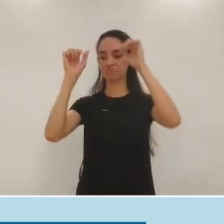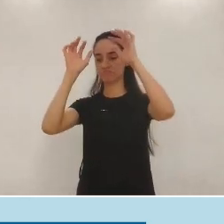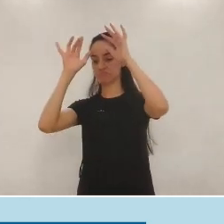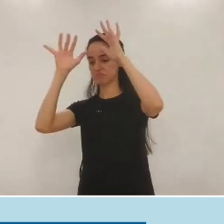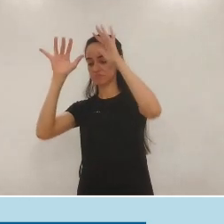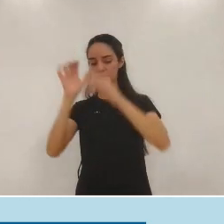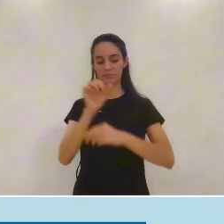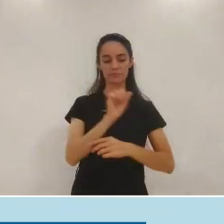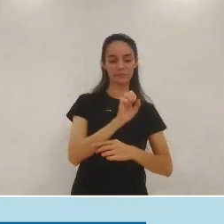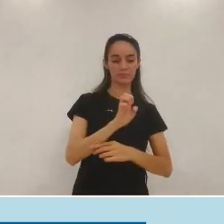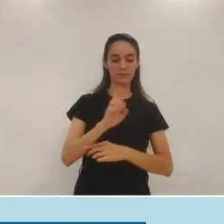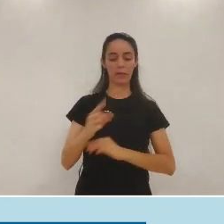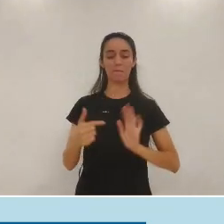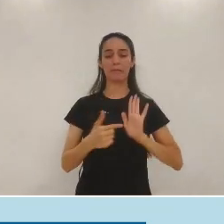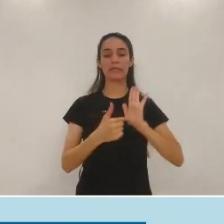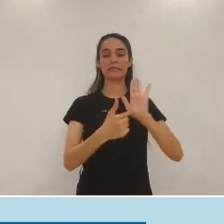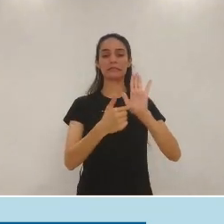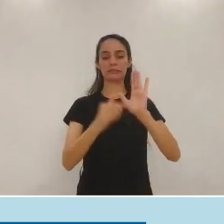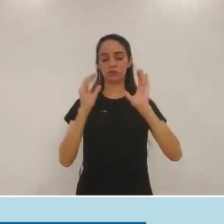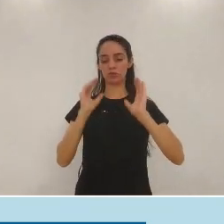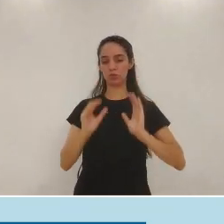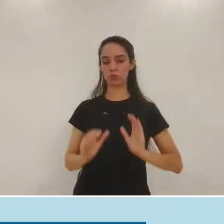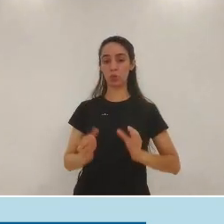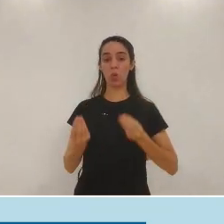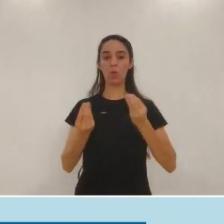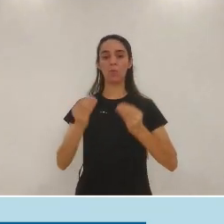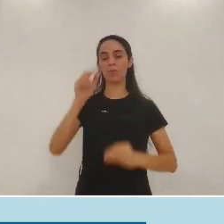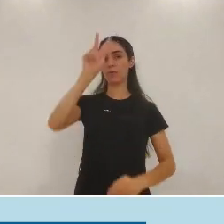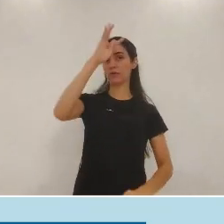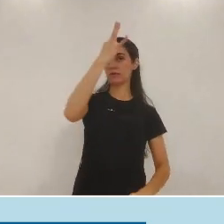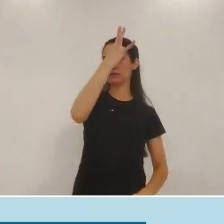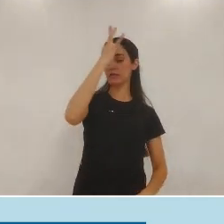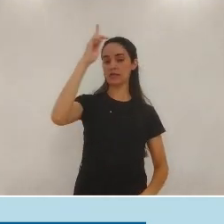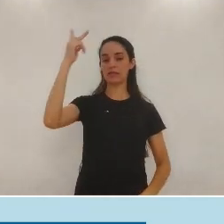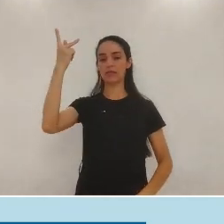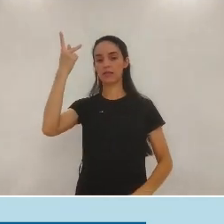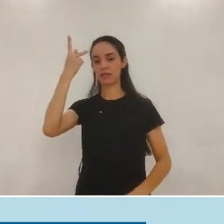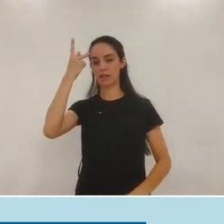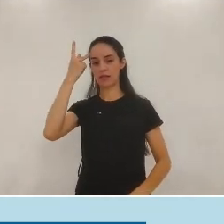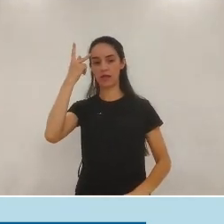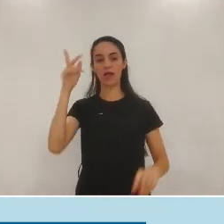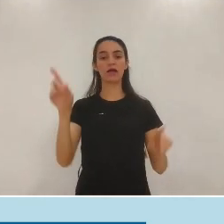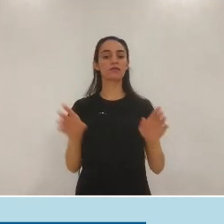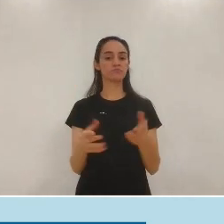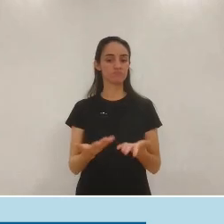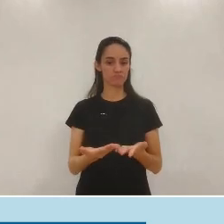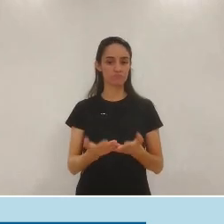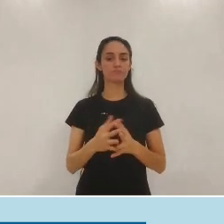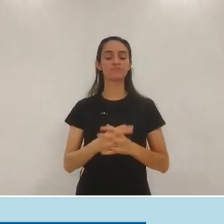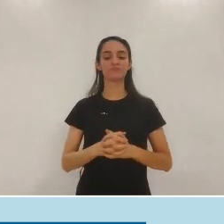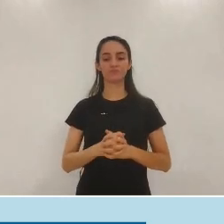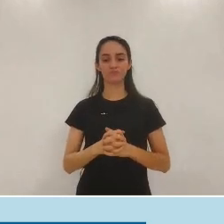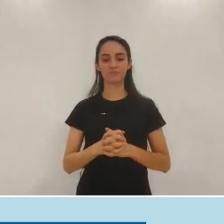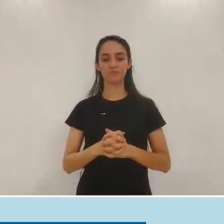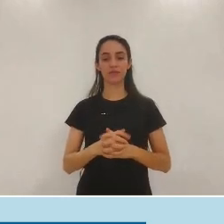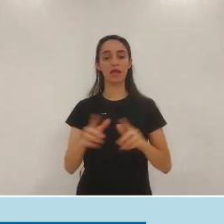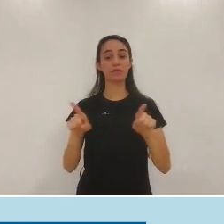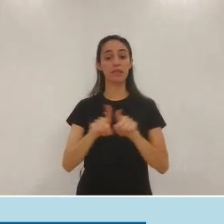pode apresentar o TDAH, transtorno de aprendizagem e transtorno